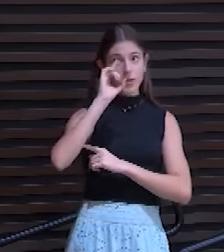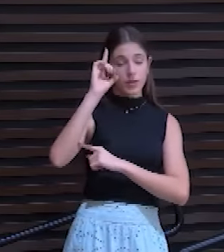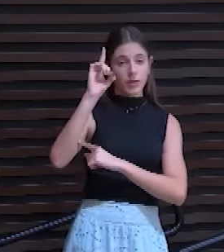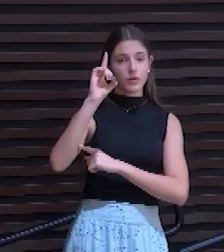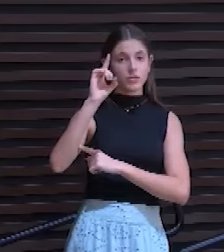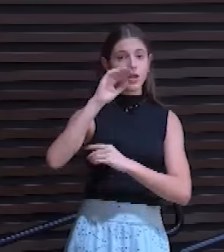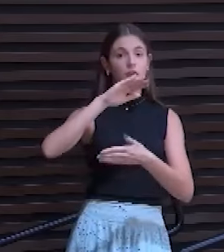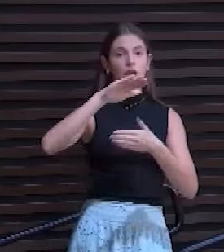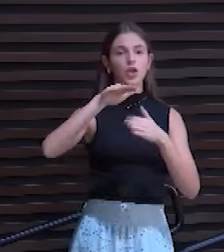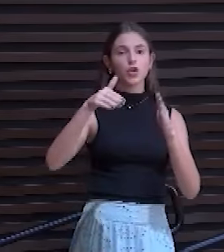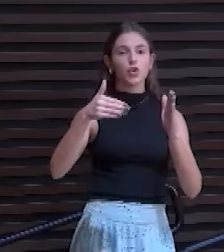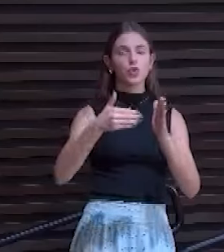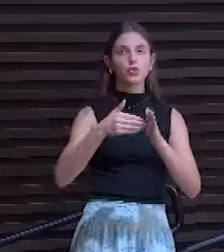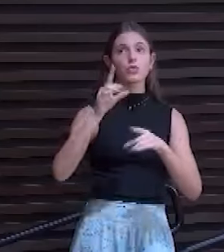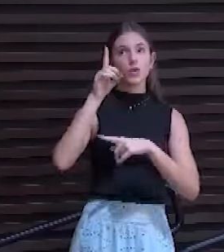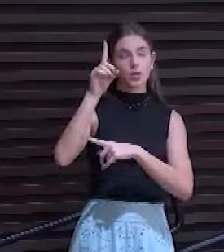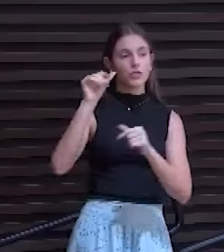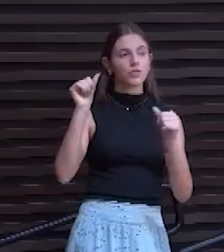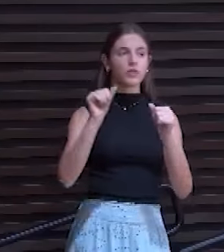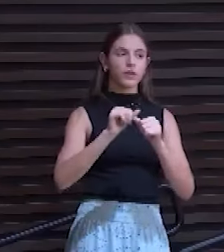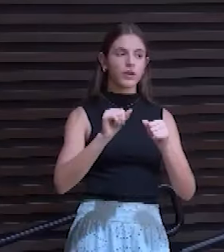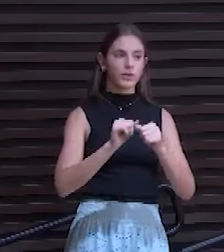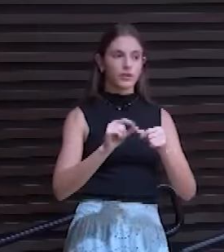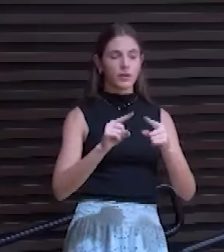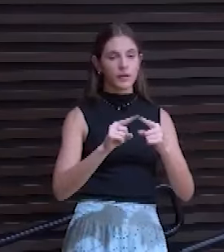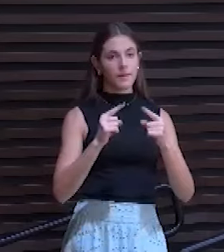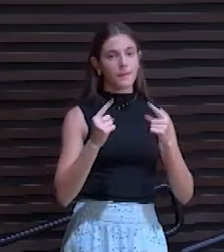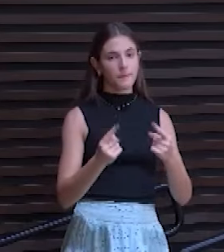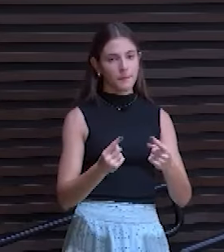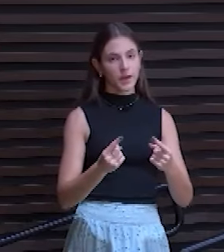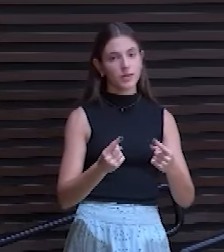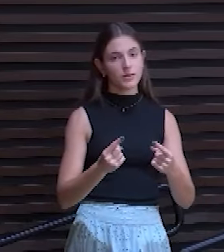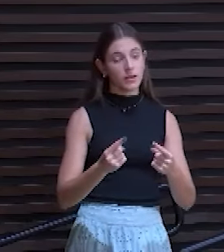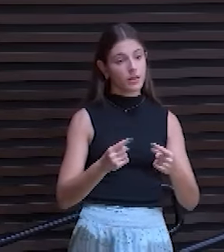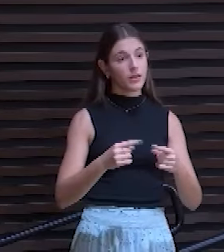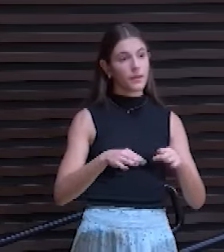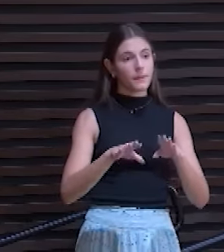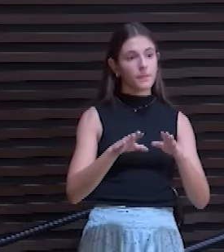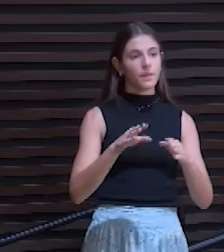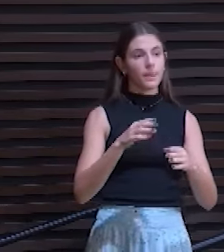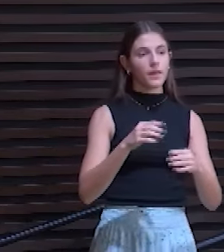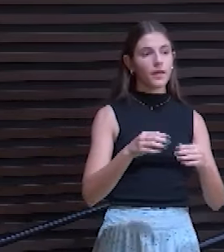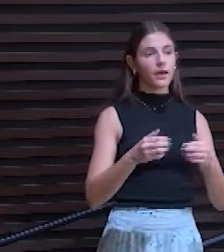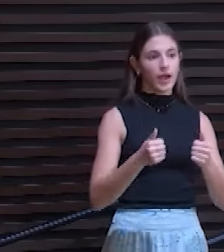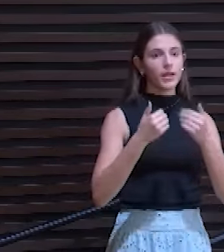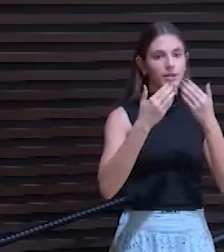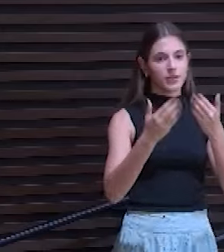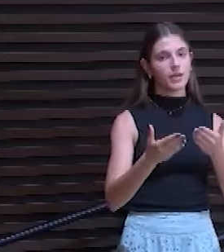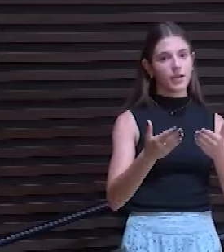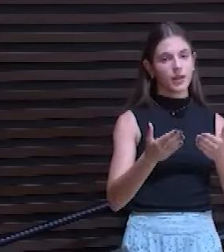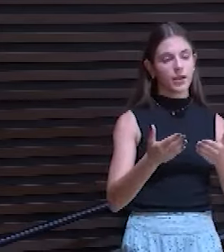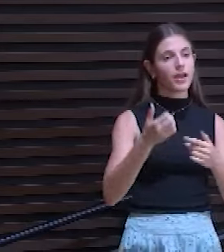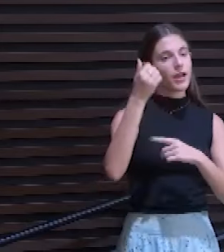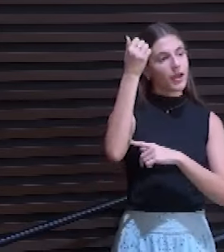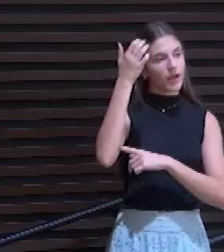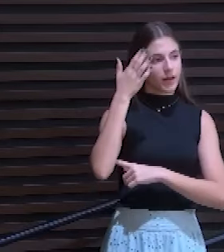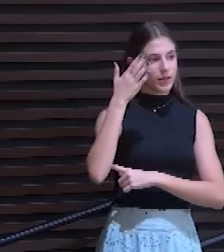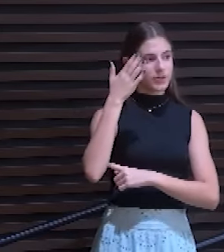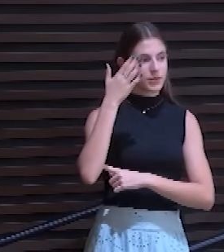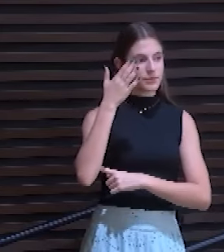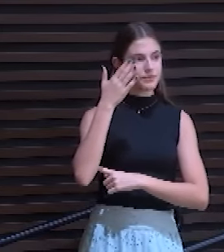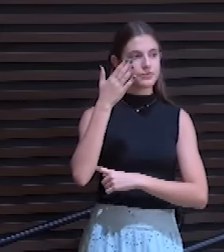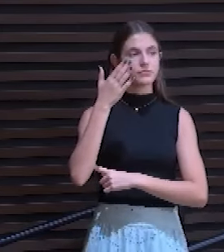a entrega. Mas até a entrega é a graça dele que precisa operar nas nossas vidas, senão a gente fica